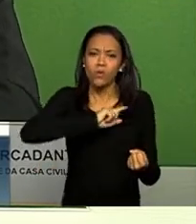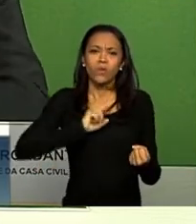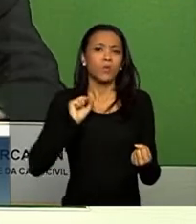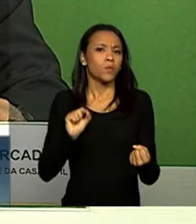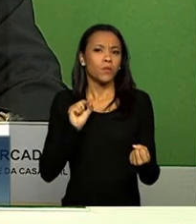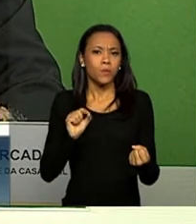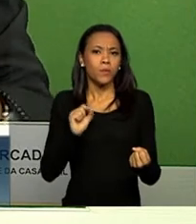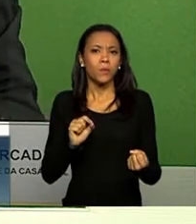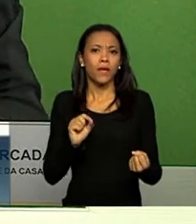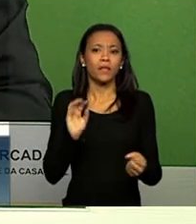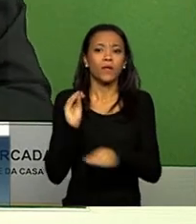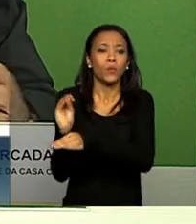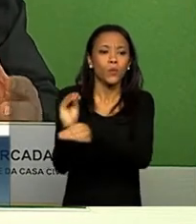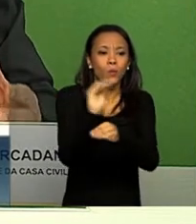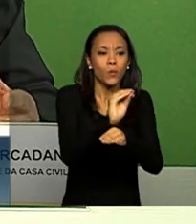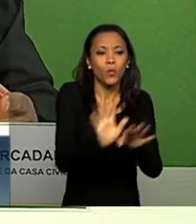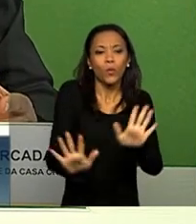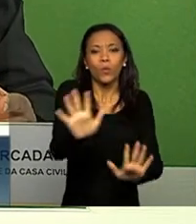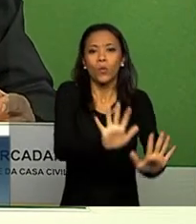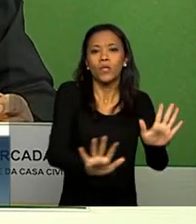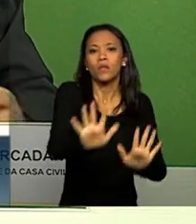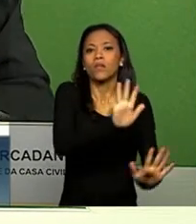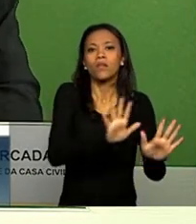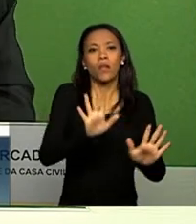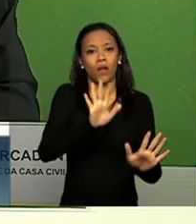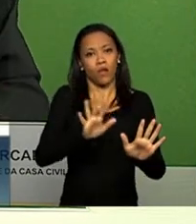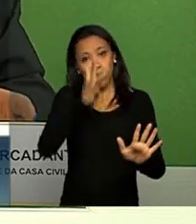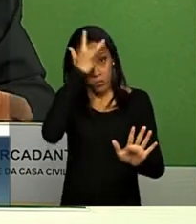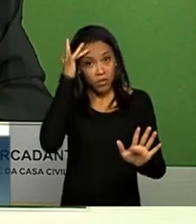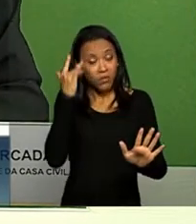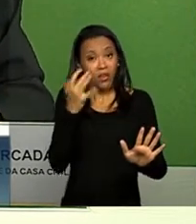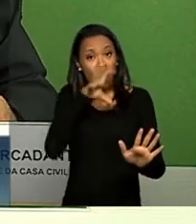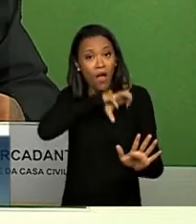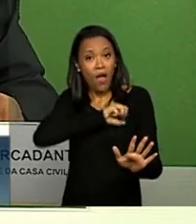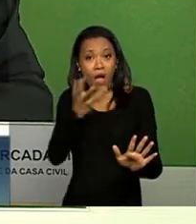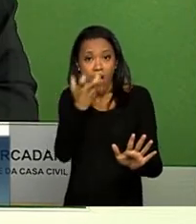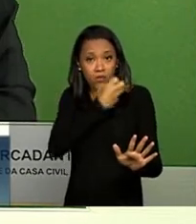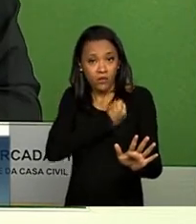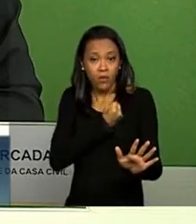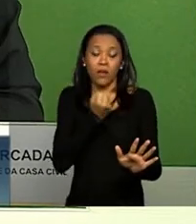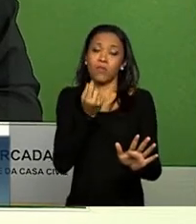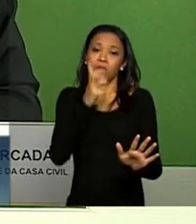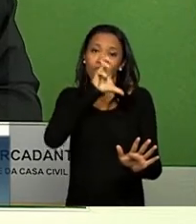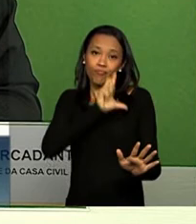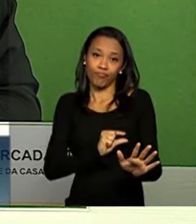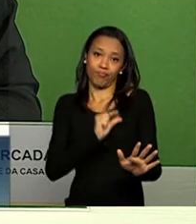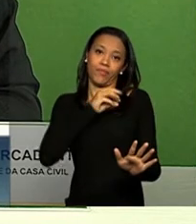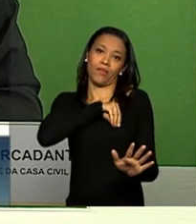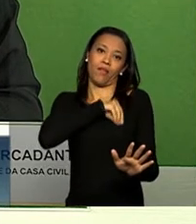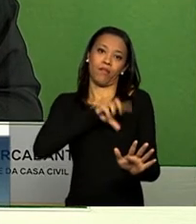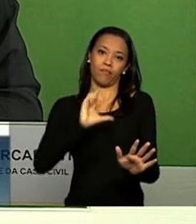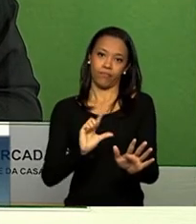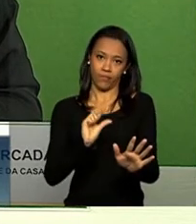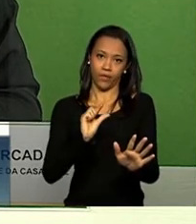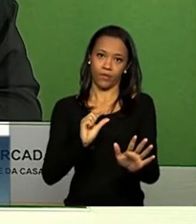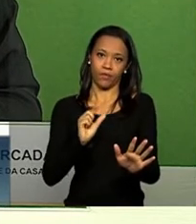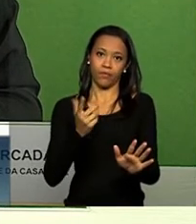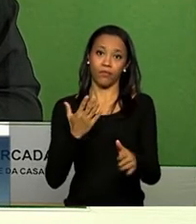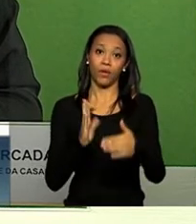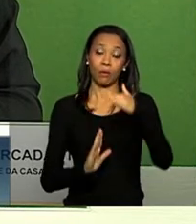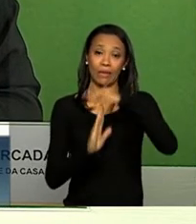proteger os que ganham o mínimo, não só porque são a maioria, porque estava muito defasado o piso do teto dos salários no